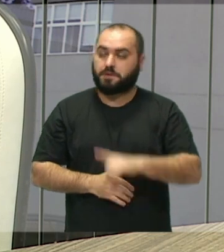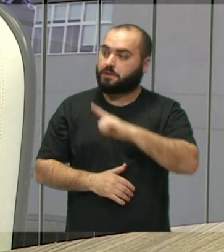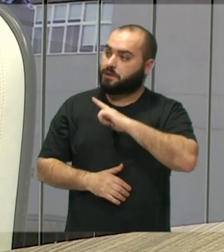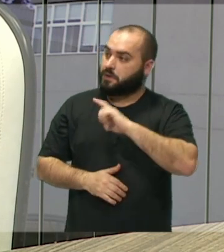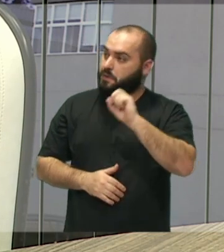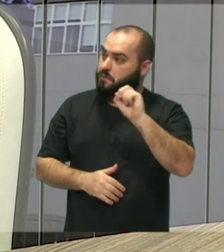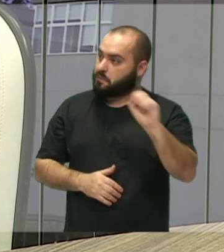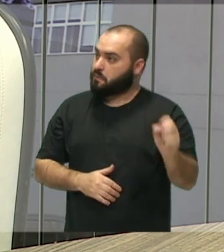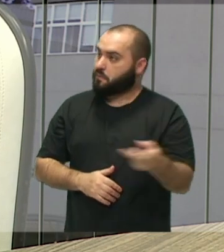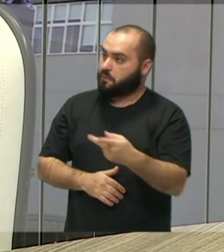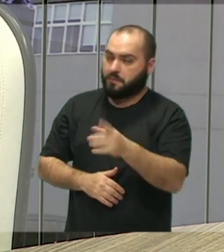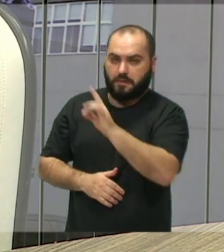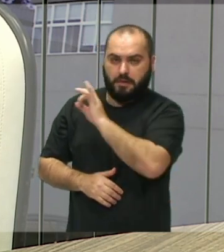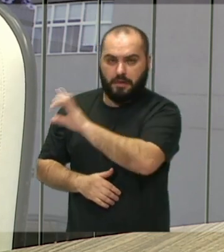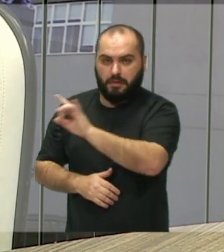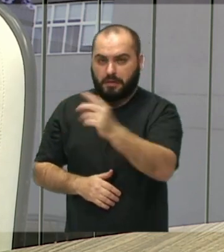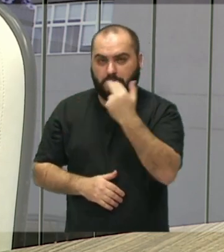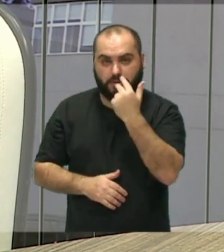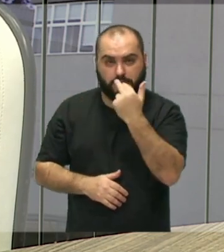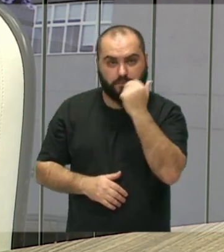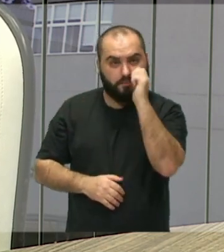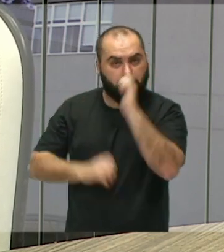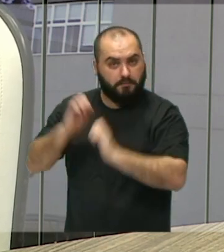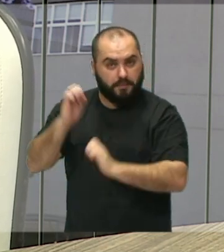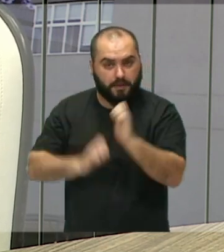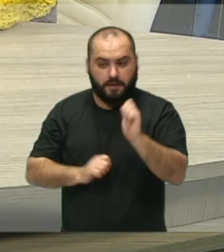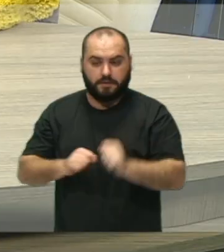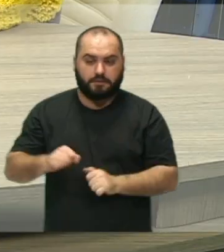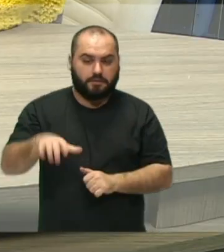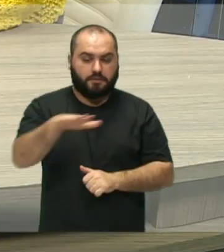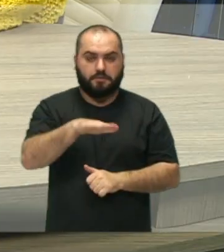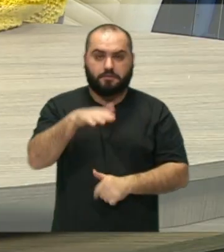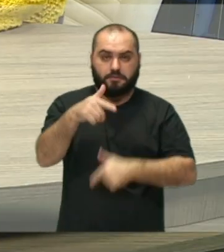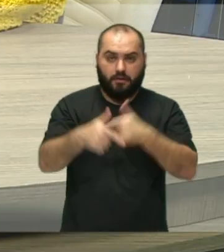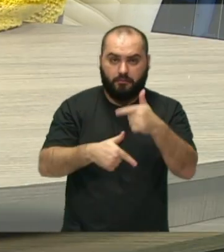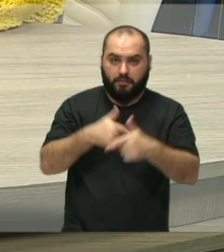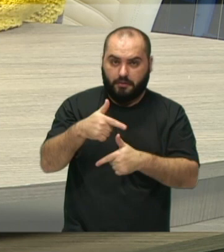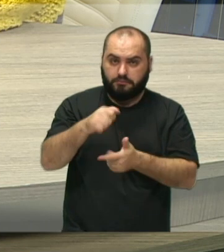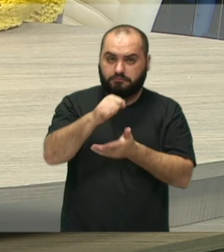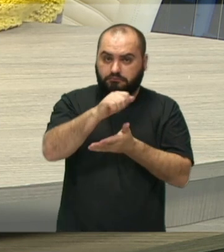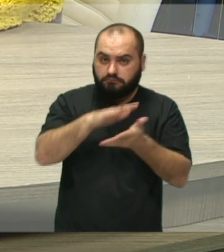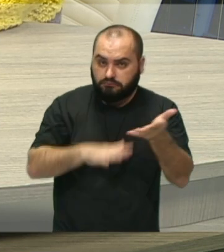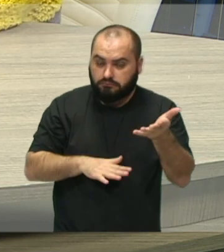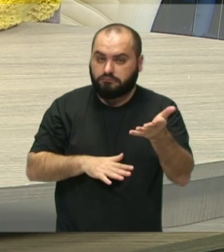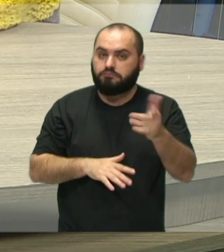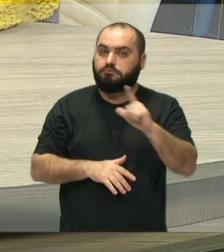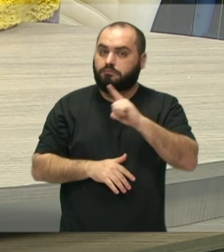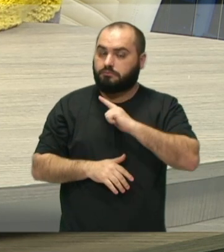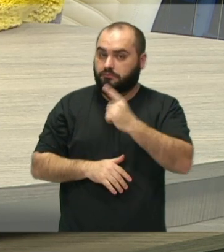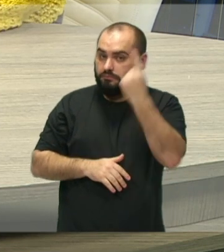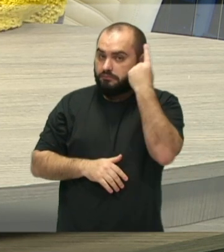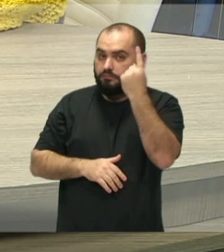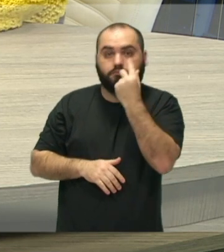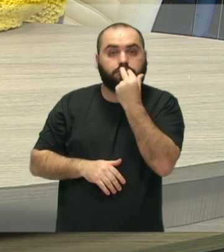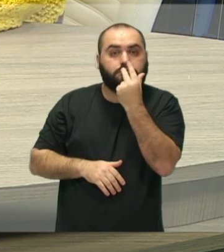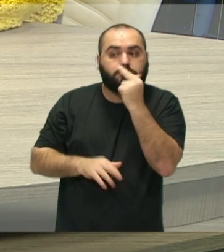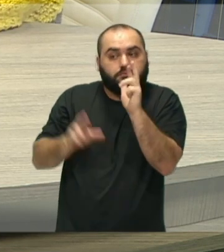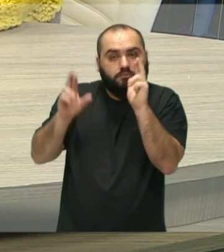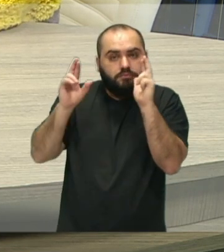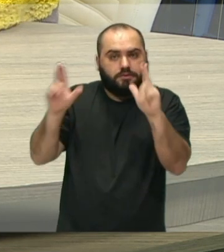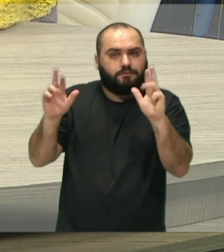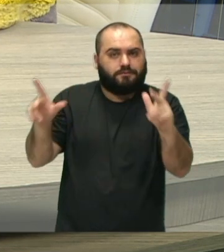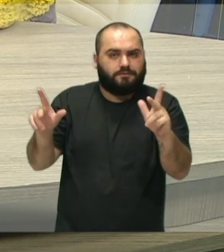para cada tipo de empresa, para cada tipo ramo de atividade, ela tem um objeto diferente, ela